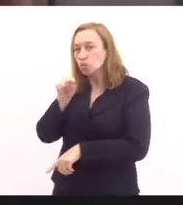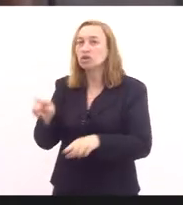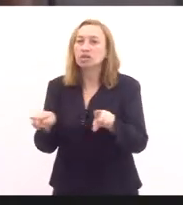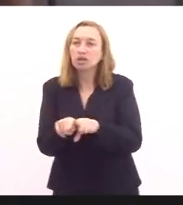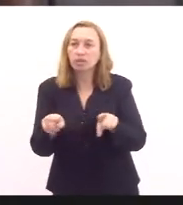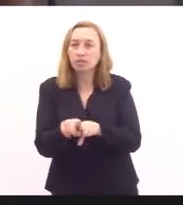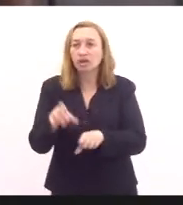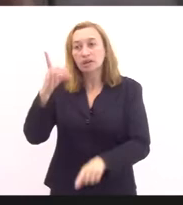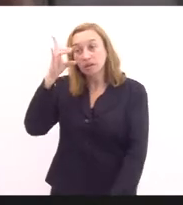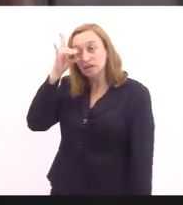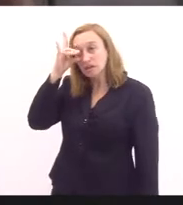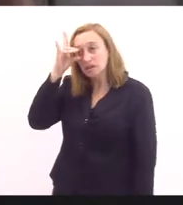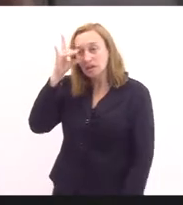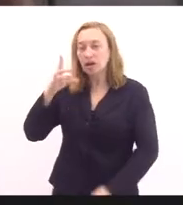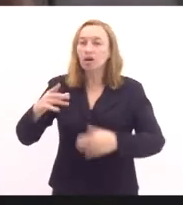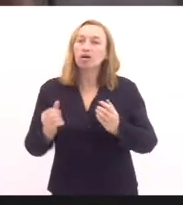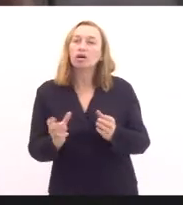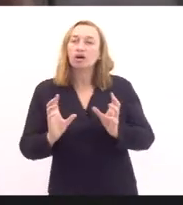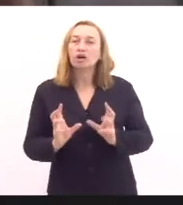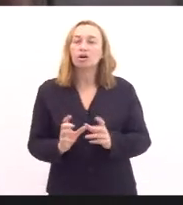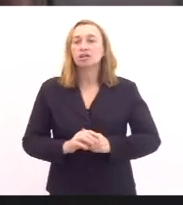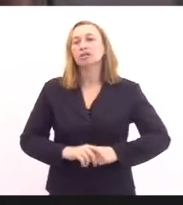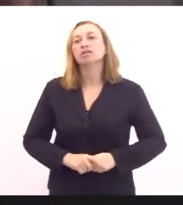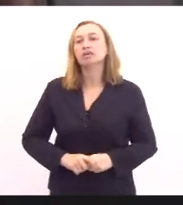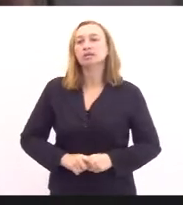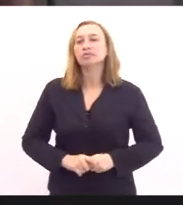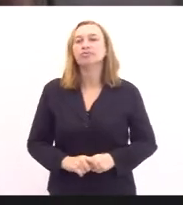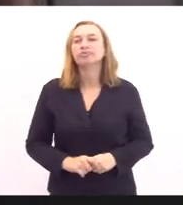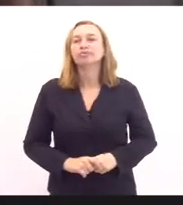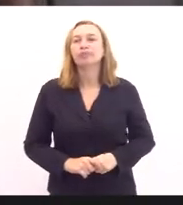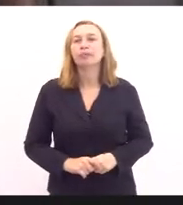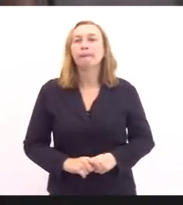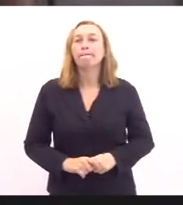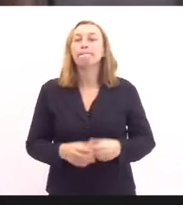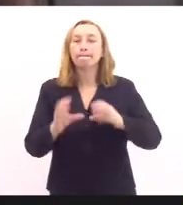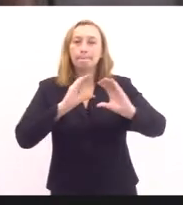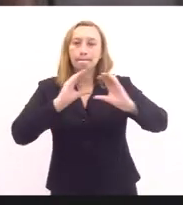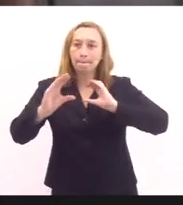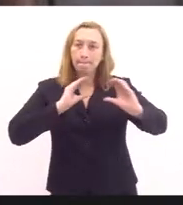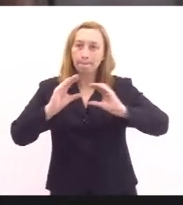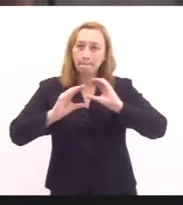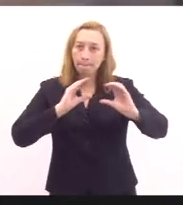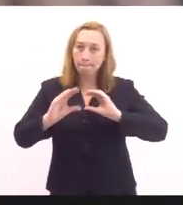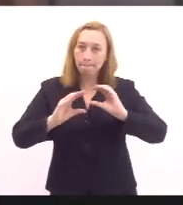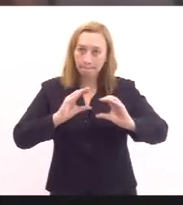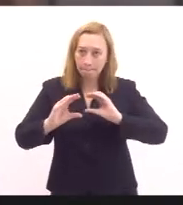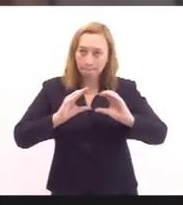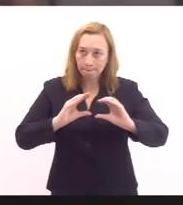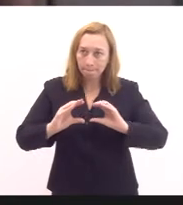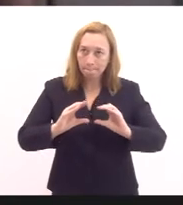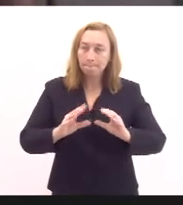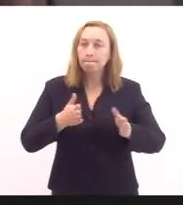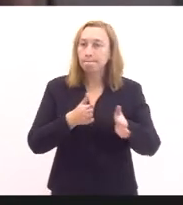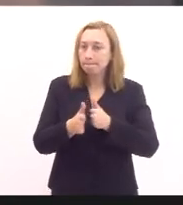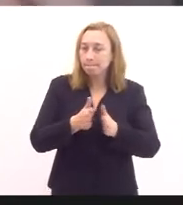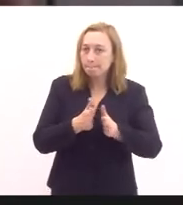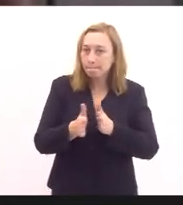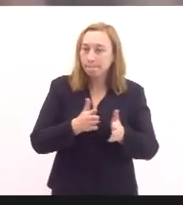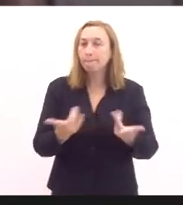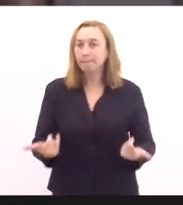o arroba Observatório Pierre que a gente faz uma comunicação em ciência de forma acessível